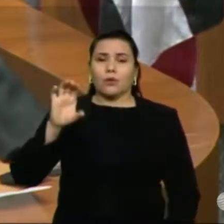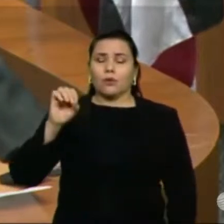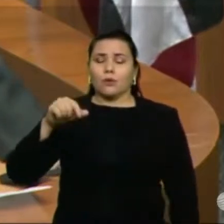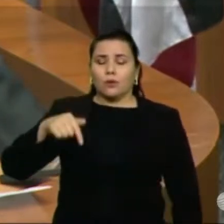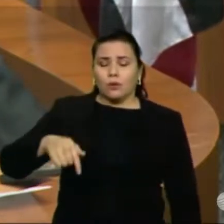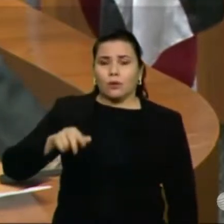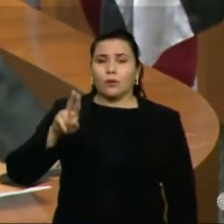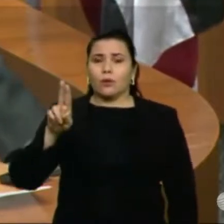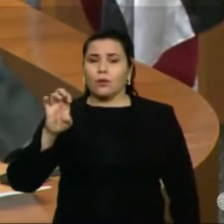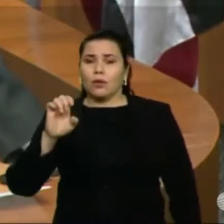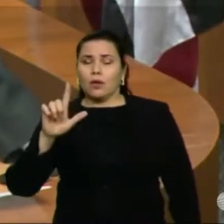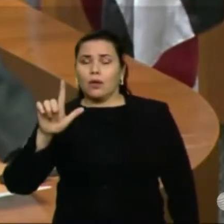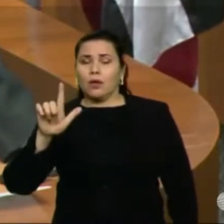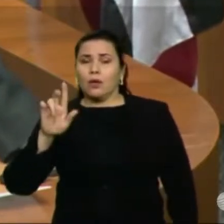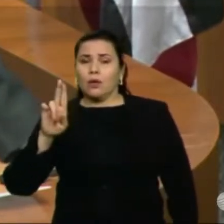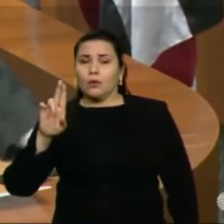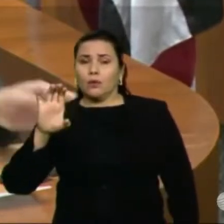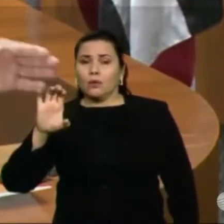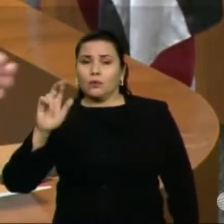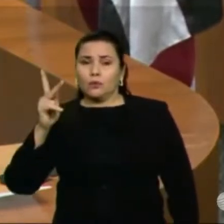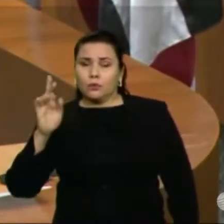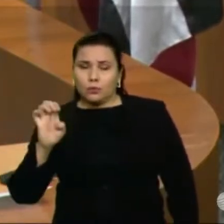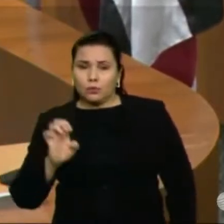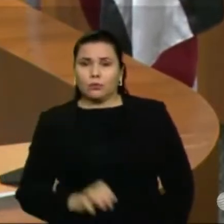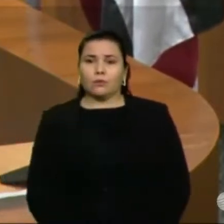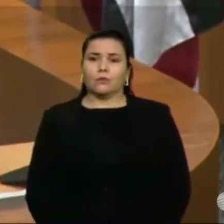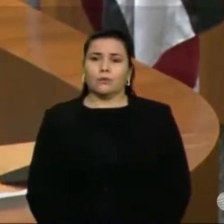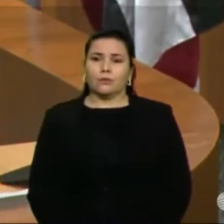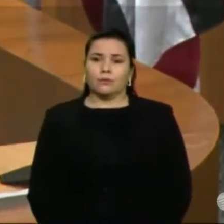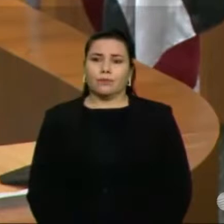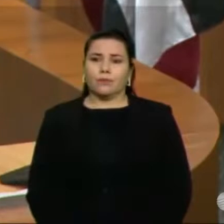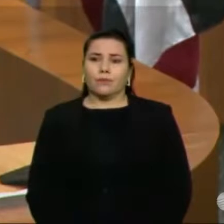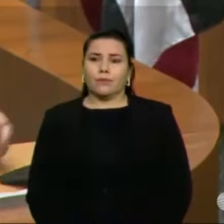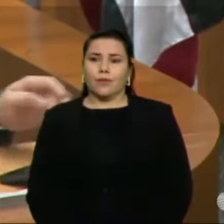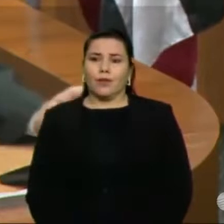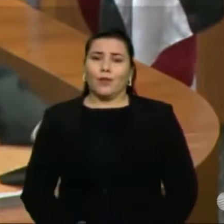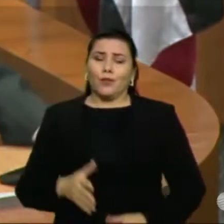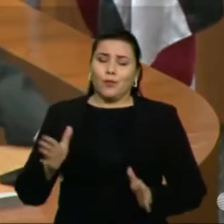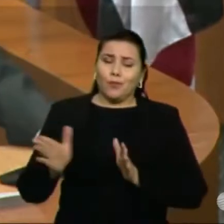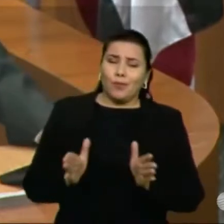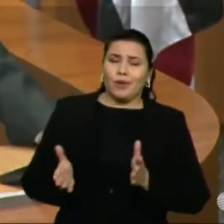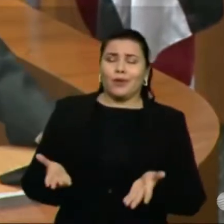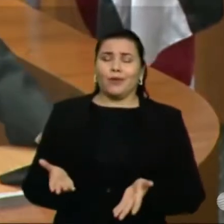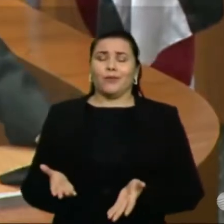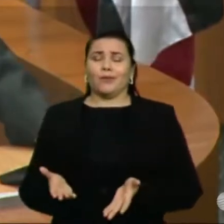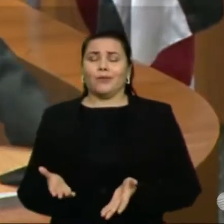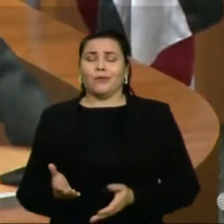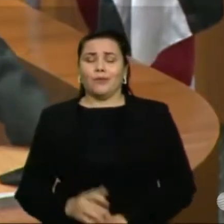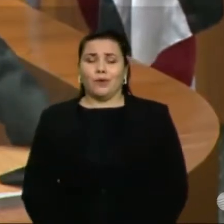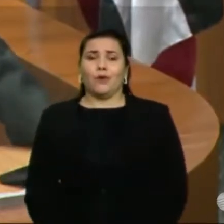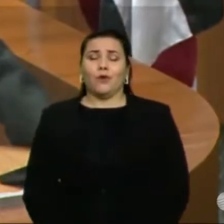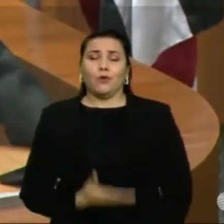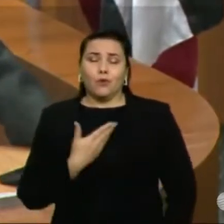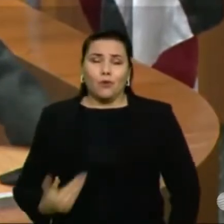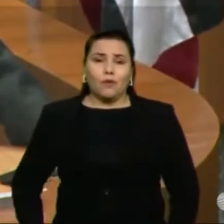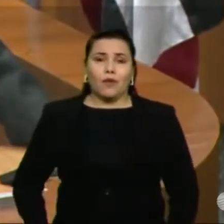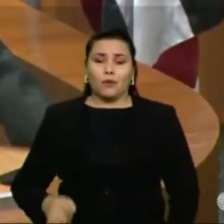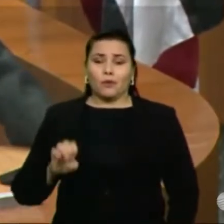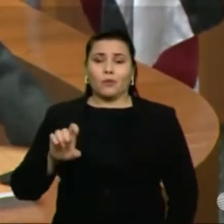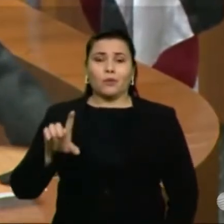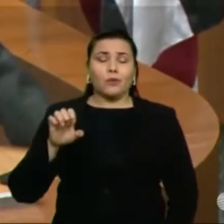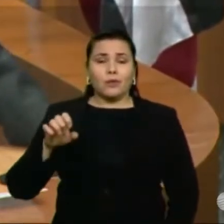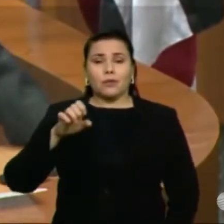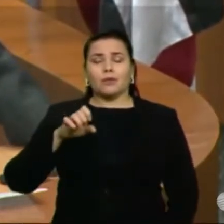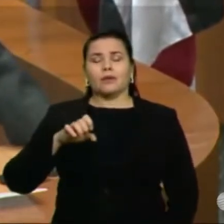modelo de imunização para o mundo, durante o período do governo do ex-presidente Jair Bolsonaro, infelizmente, a